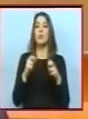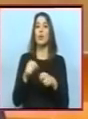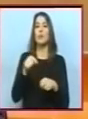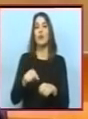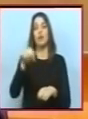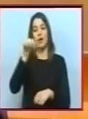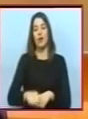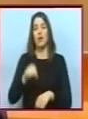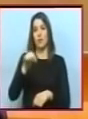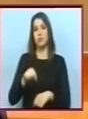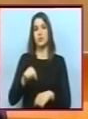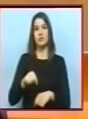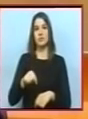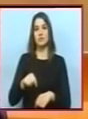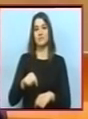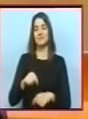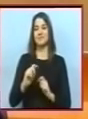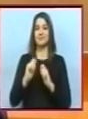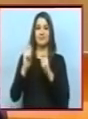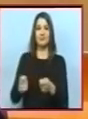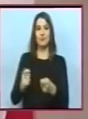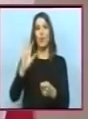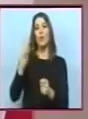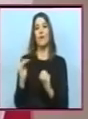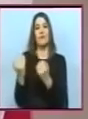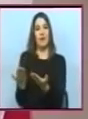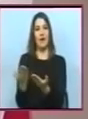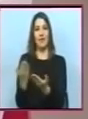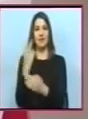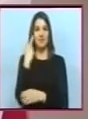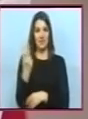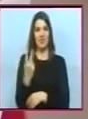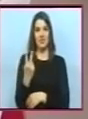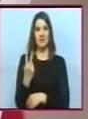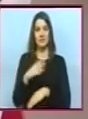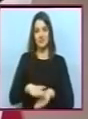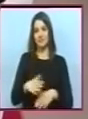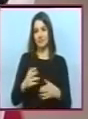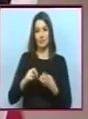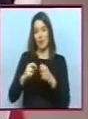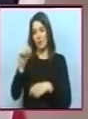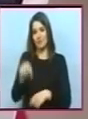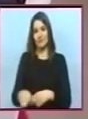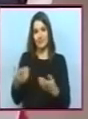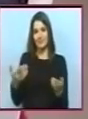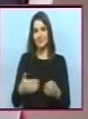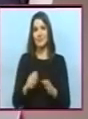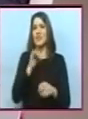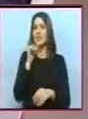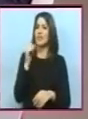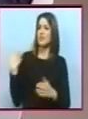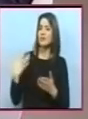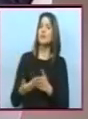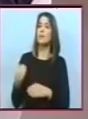nasce logo ali na altura em que se fazem as doações em vida. Mas, enfim, houve sempre este tipo de preocupação de alguma